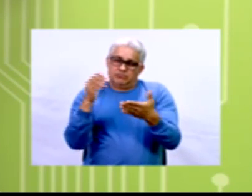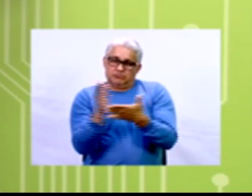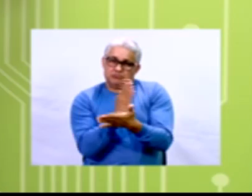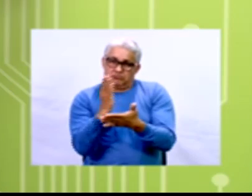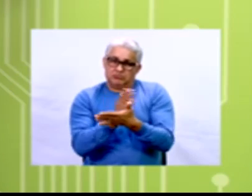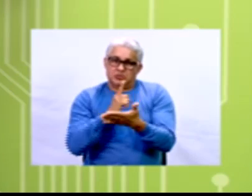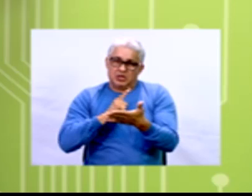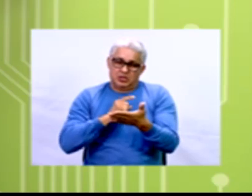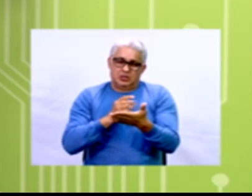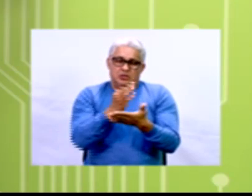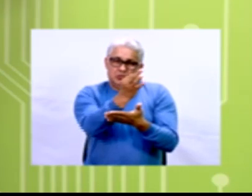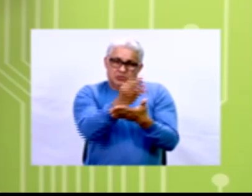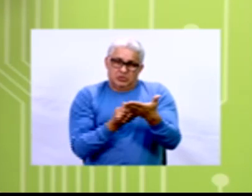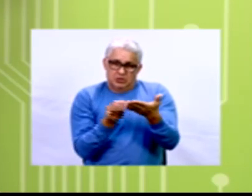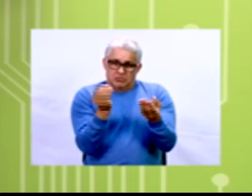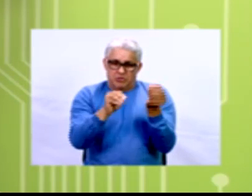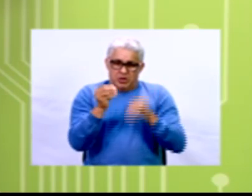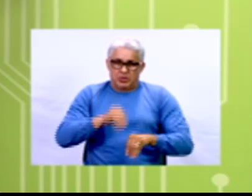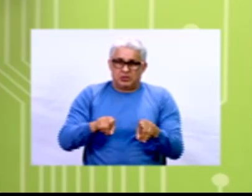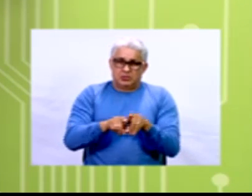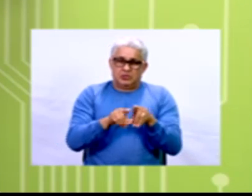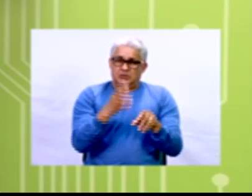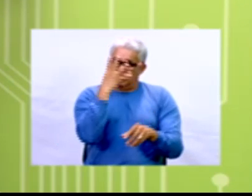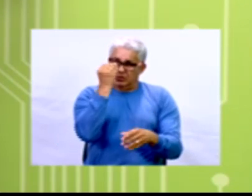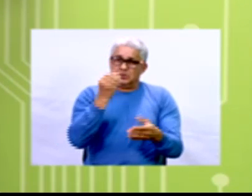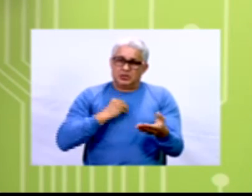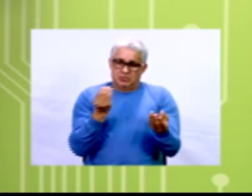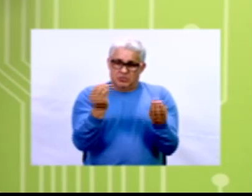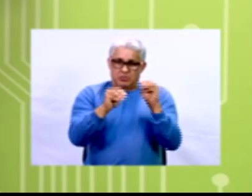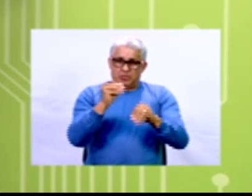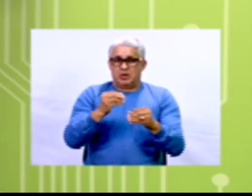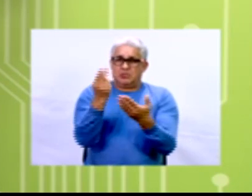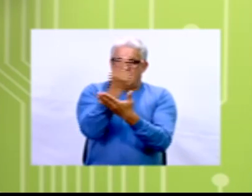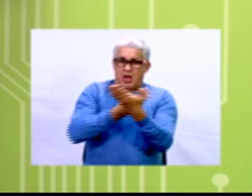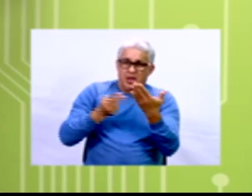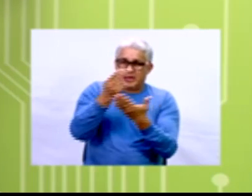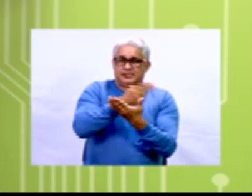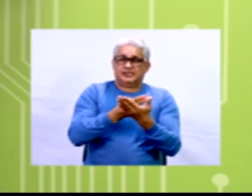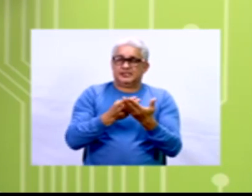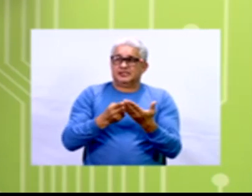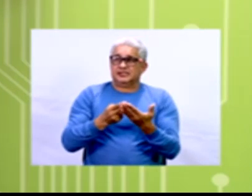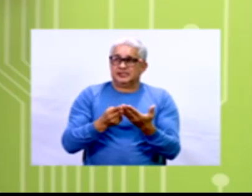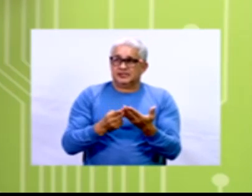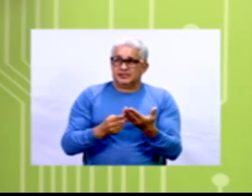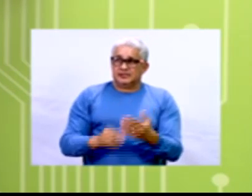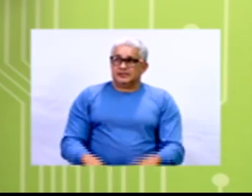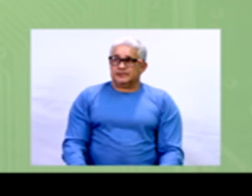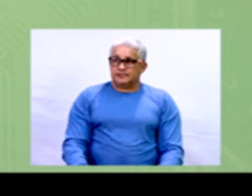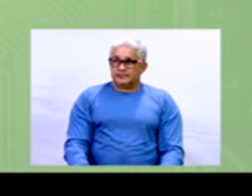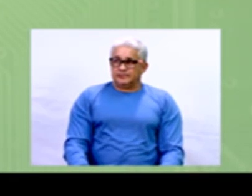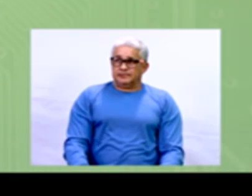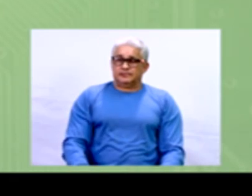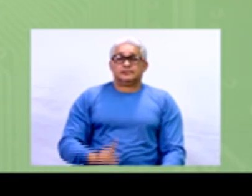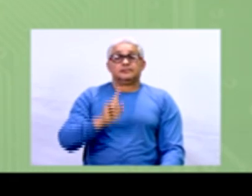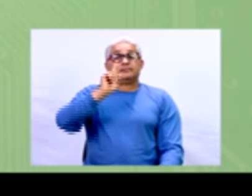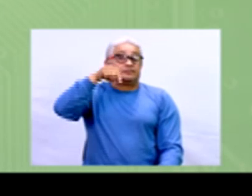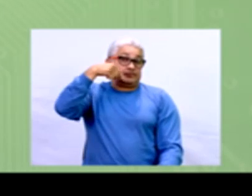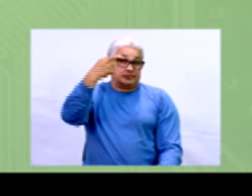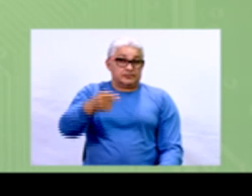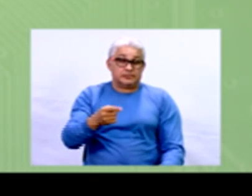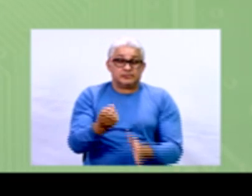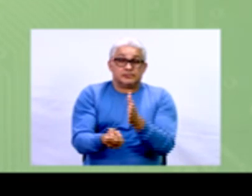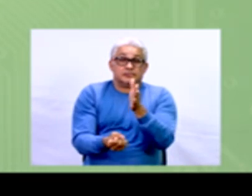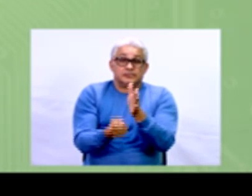texto impresso, onde eu tenho a imagem, né? Figuras, fotos, através do texto impresso. E depois surgiram